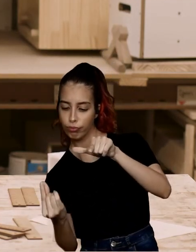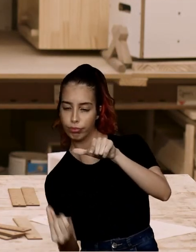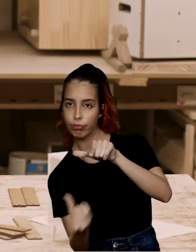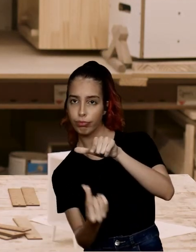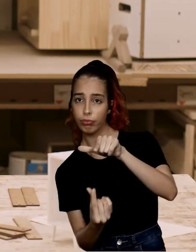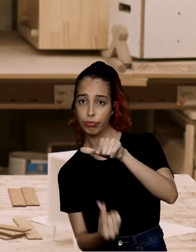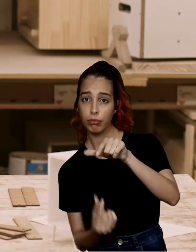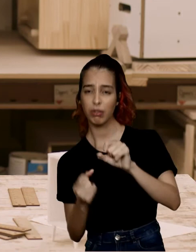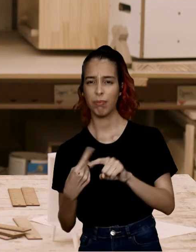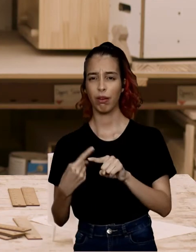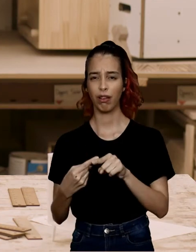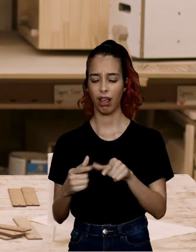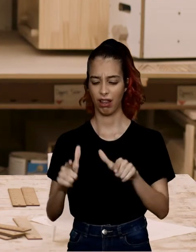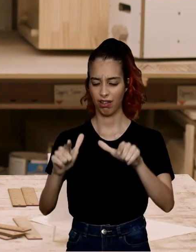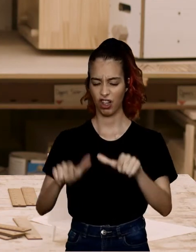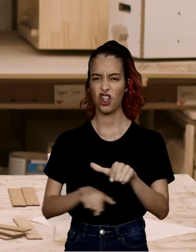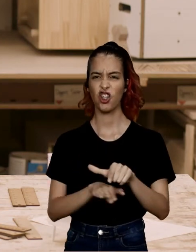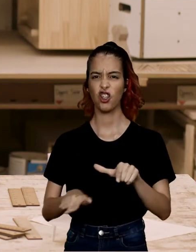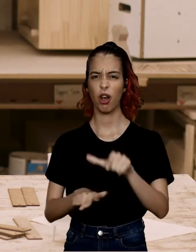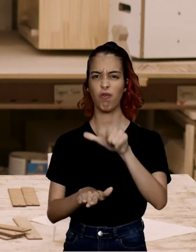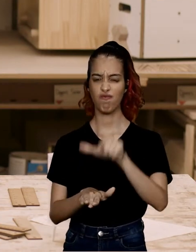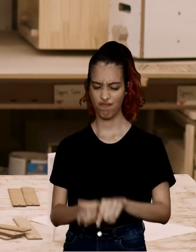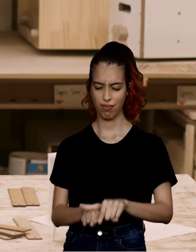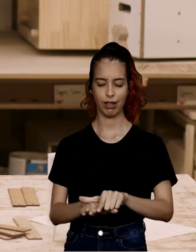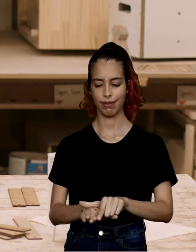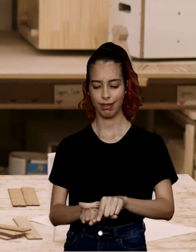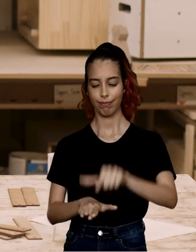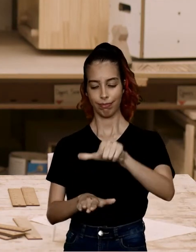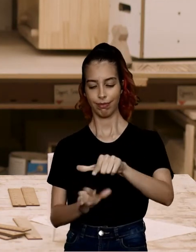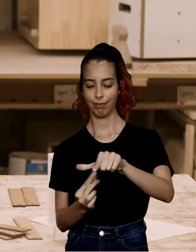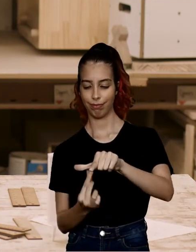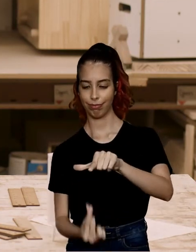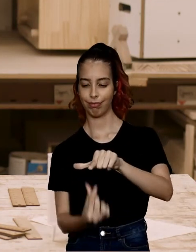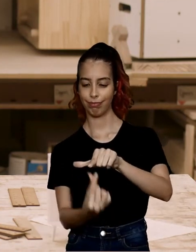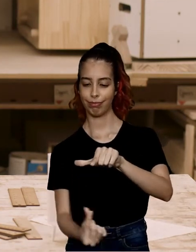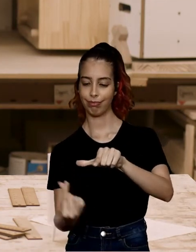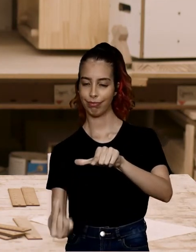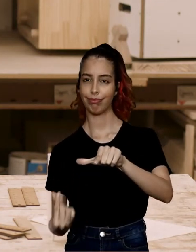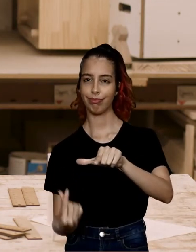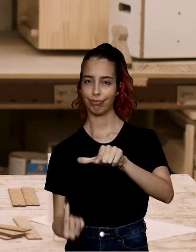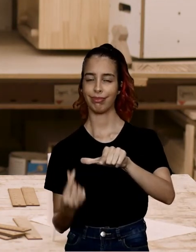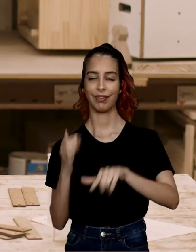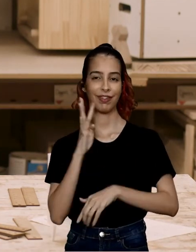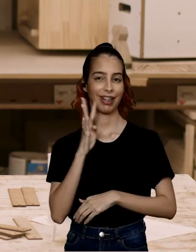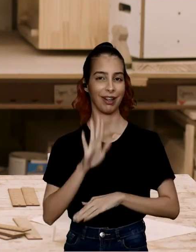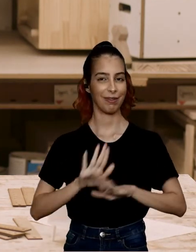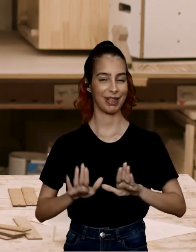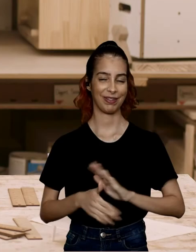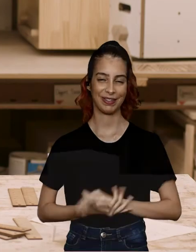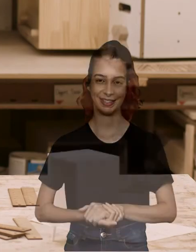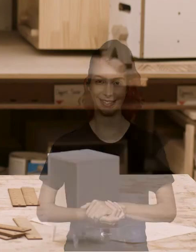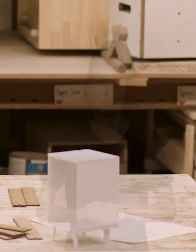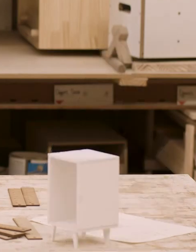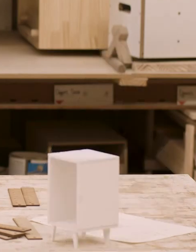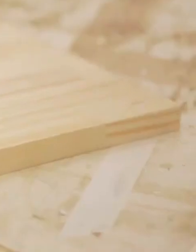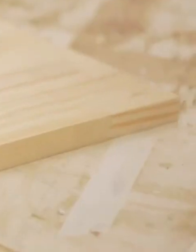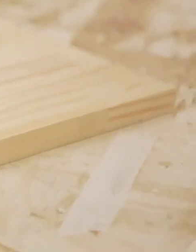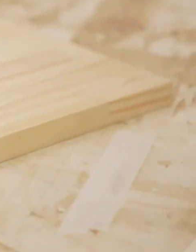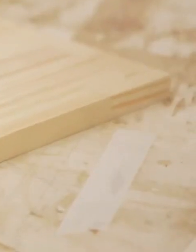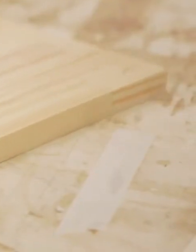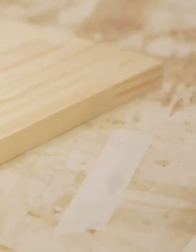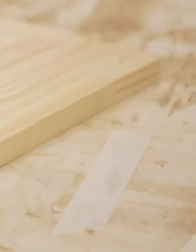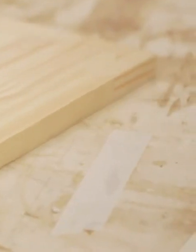consiga levantar um pouco essa caixinha do chão, que eu acho que ela vai ficar legal. Mas por enquanto é isso.